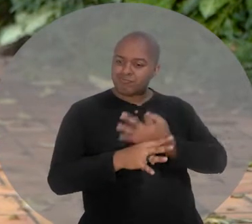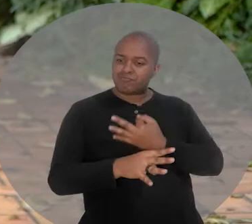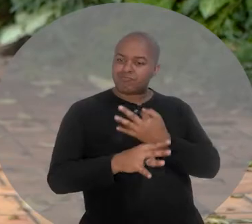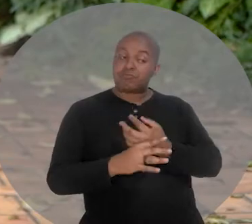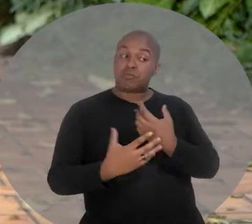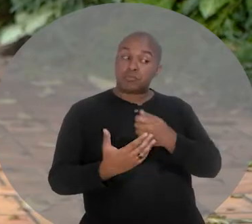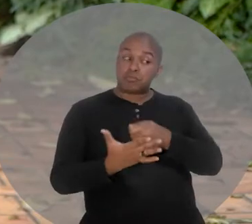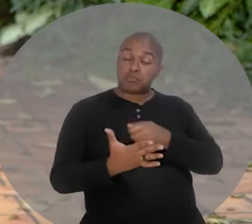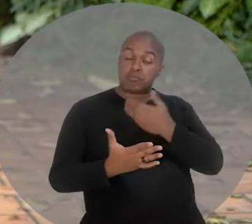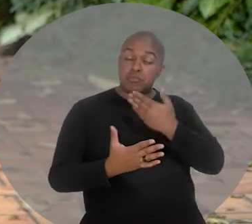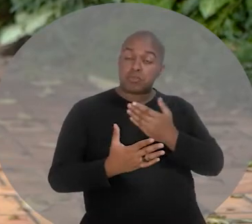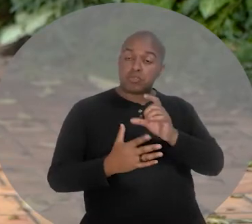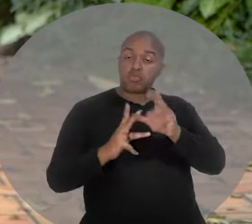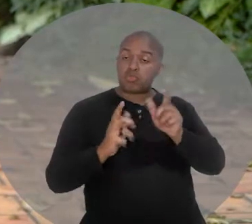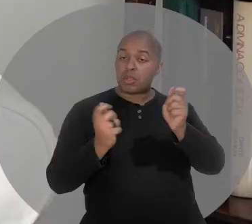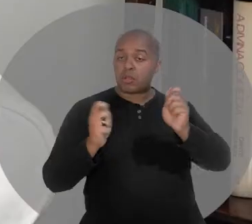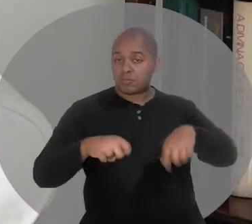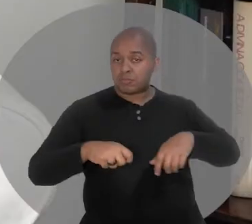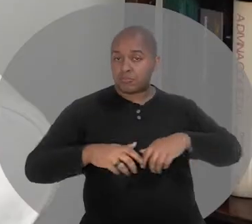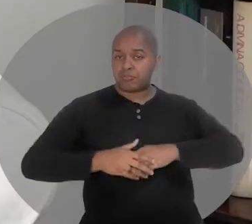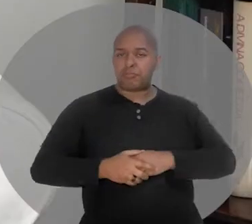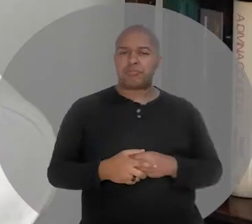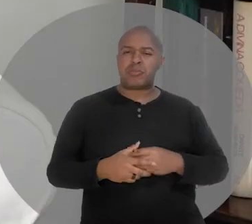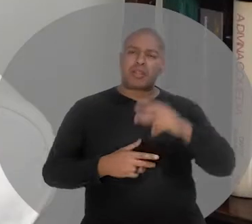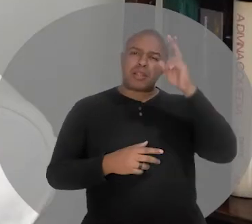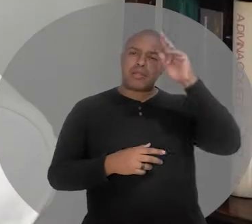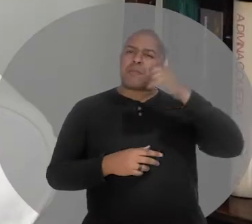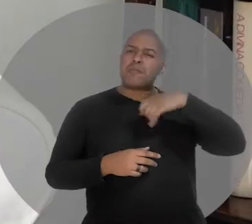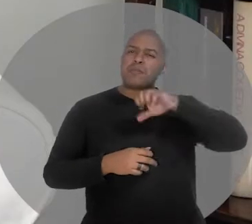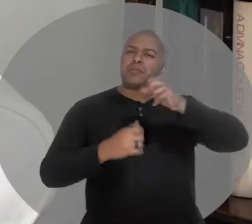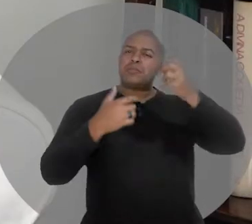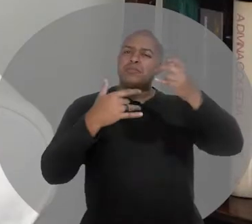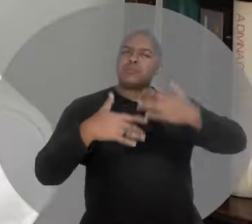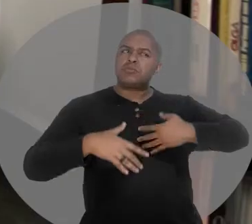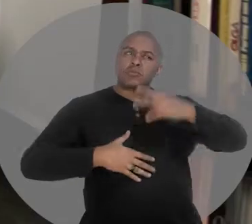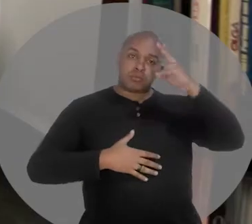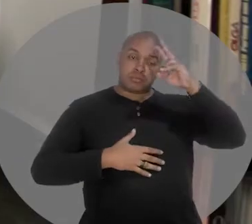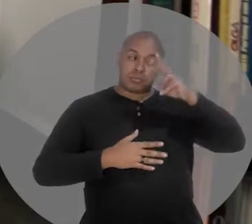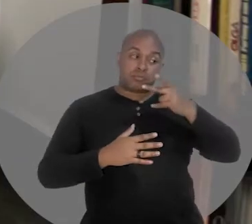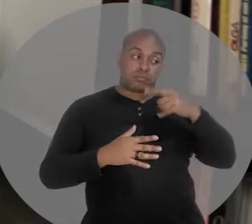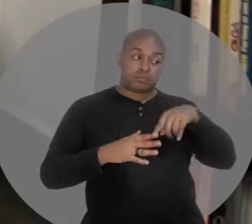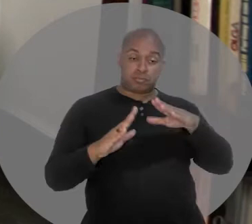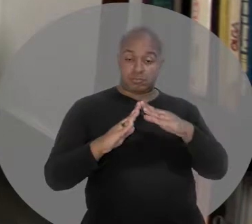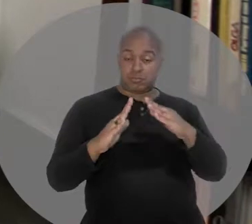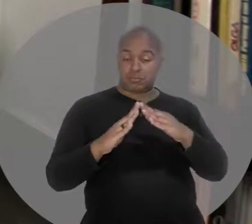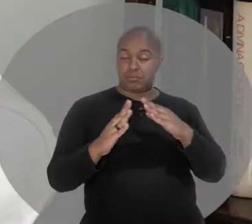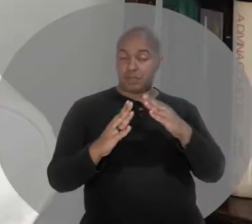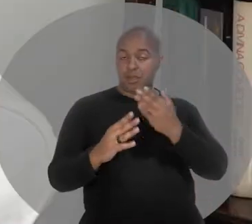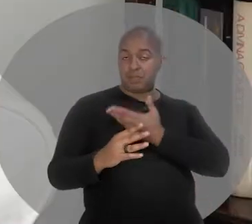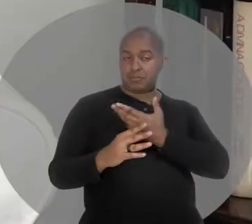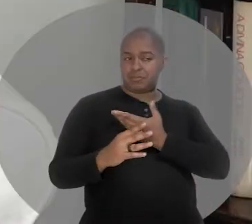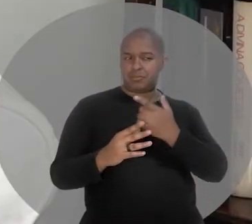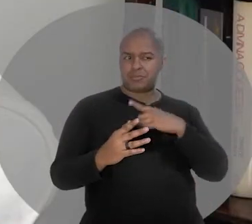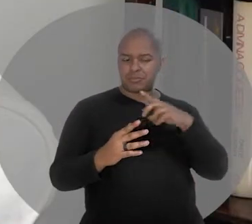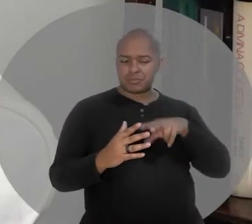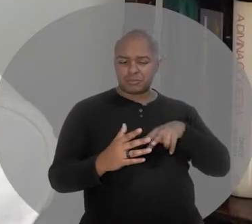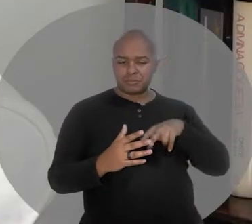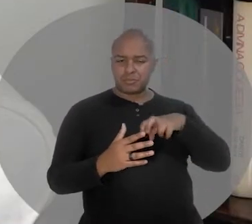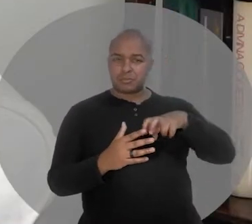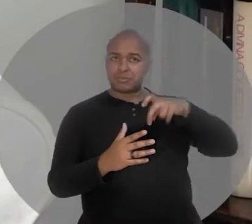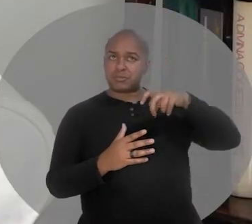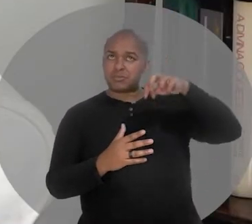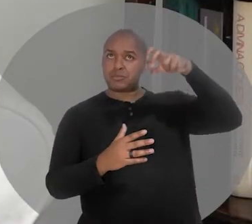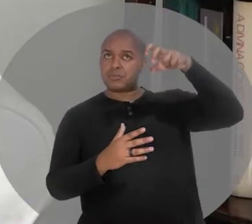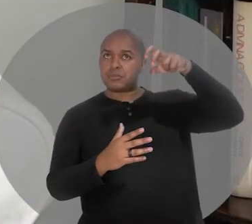ela fizesse tudo que ela pudesse. E eu lembro da minha mãe contando assim uma história. Ela foi para casa dessa amiguinha e ela tinha que subir,